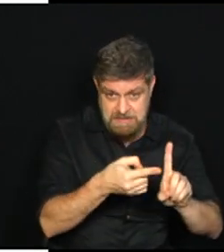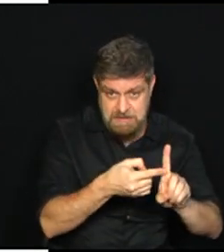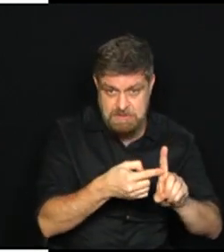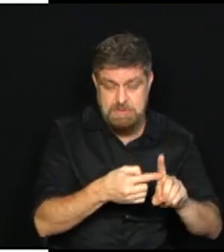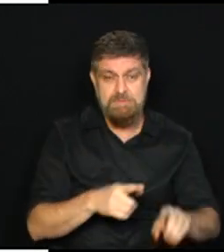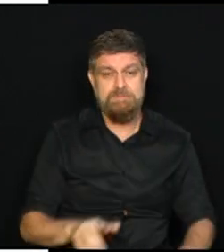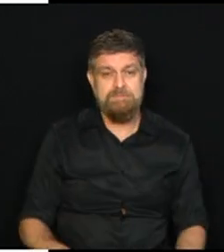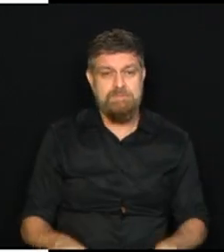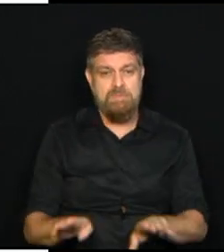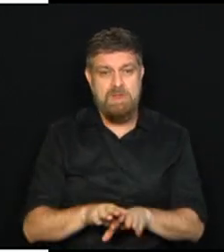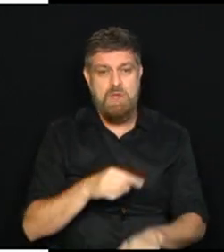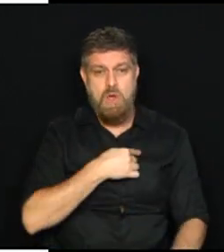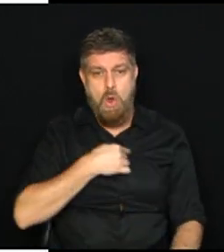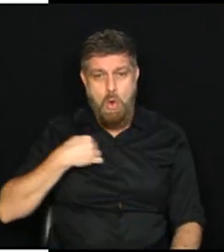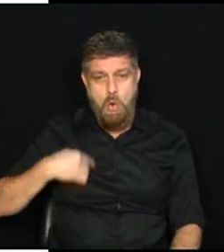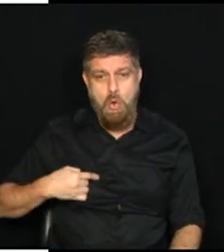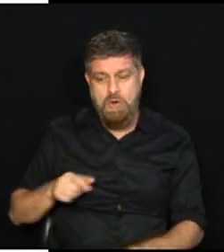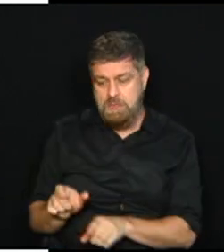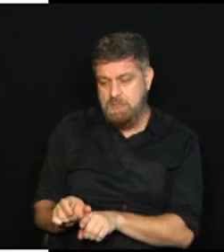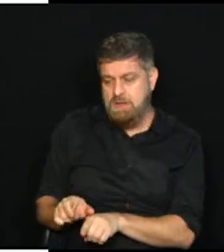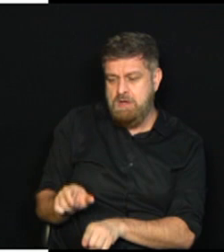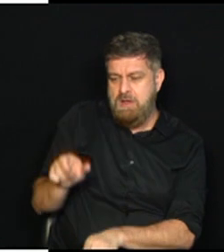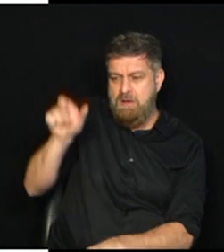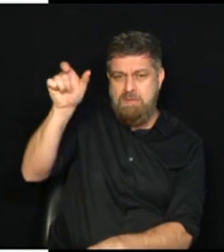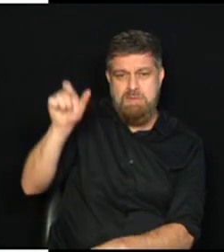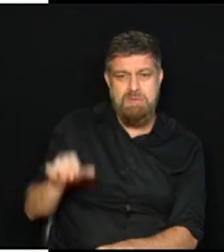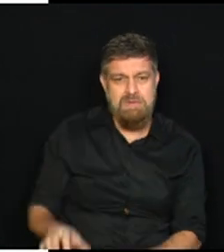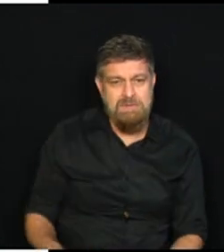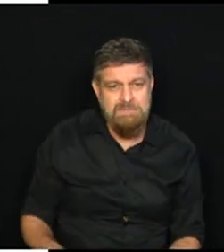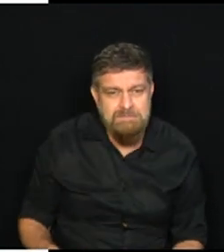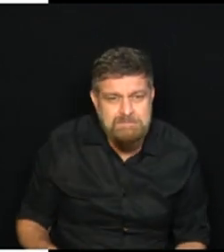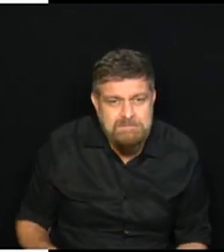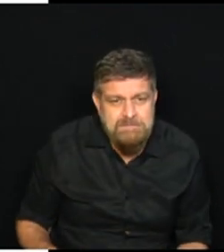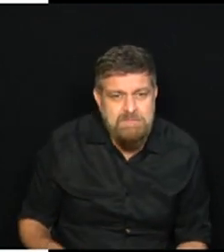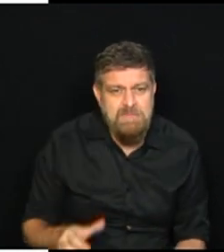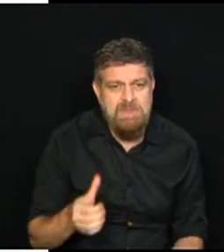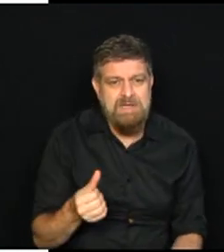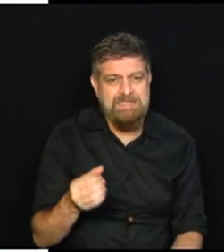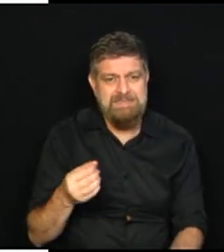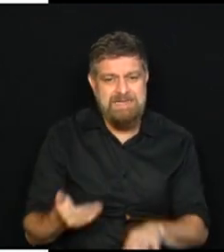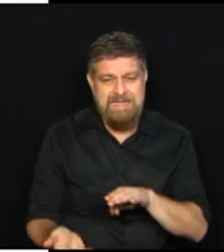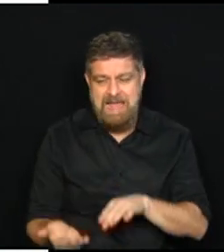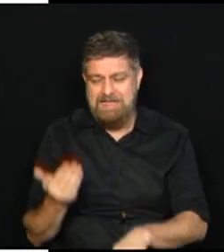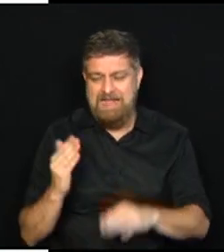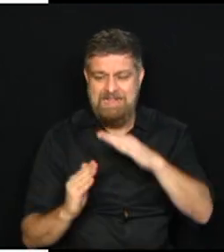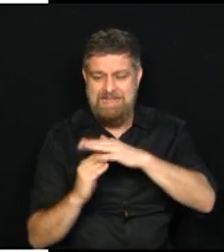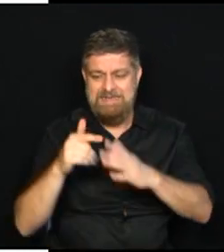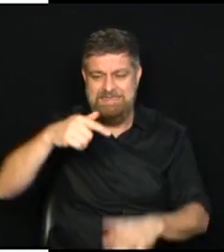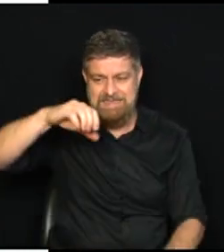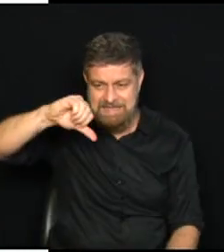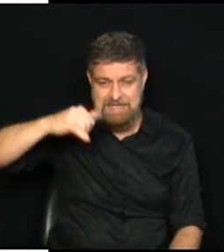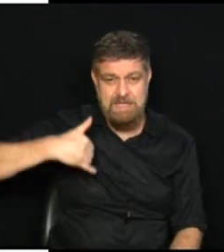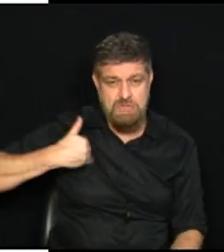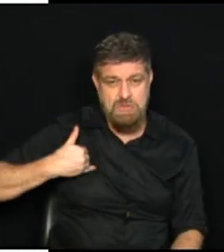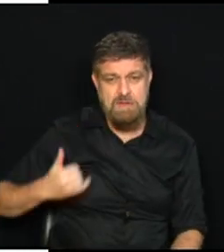De Coronavac, o maior número foi de 70 a 79, e Fiocruz